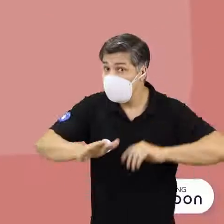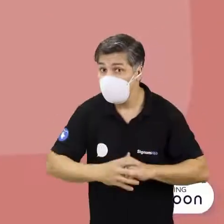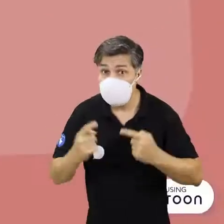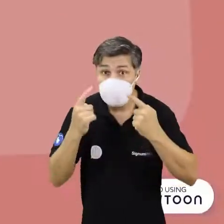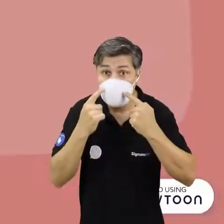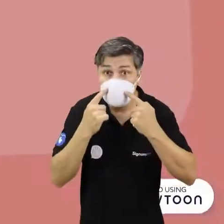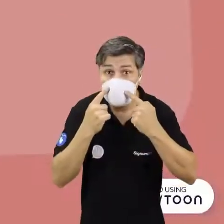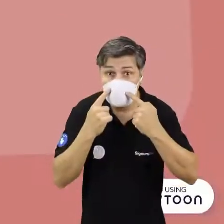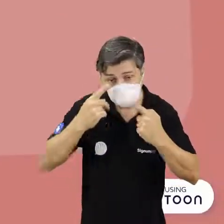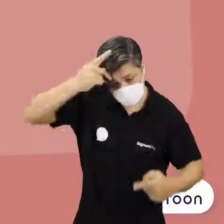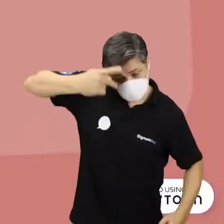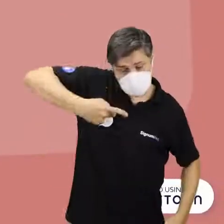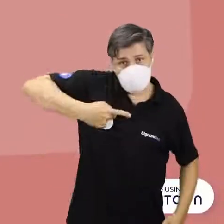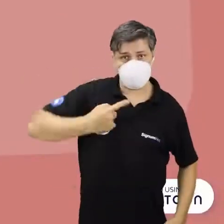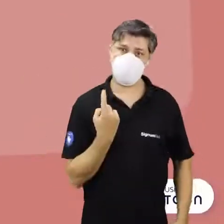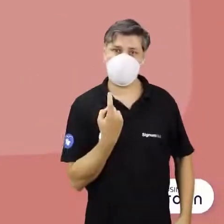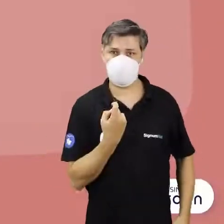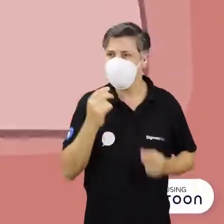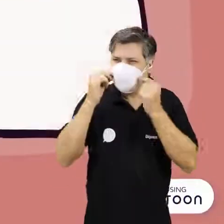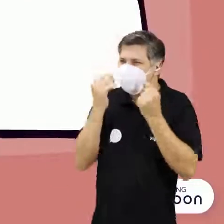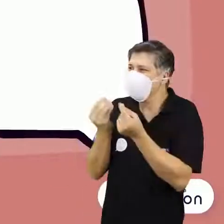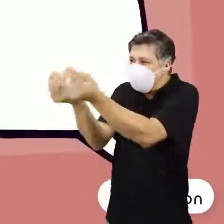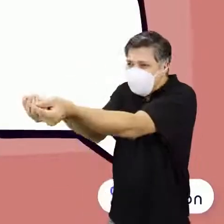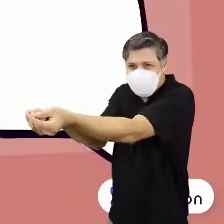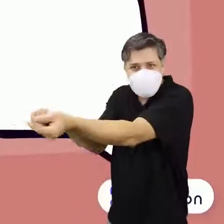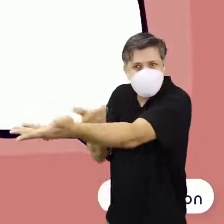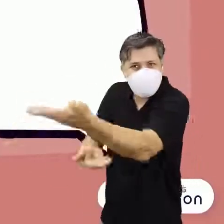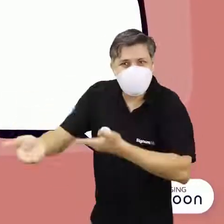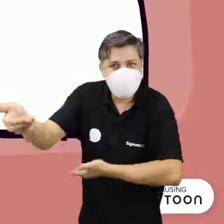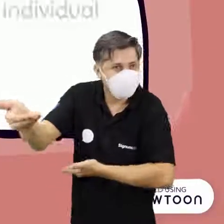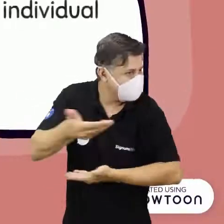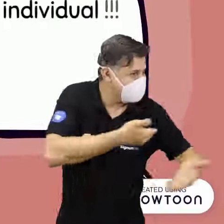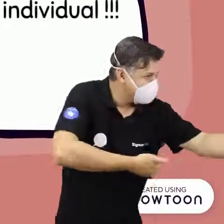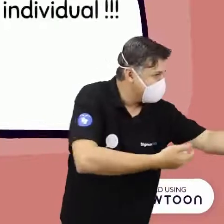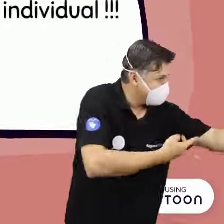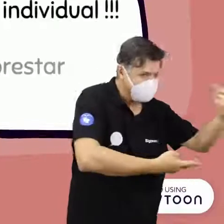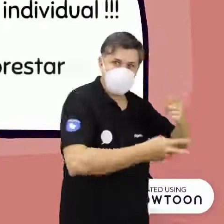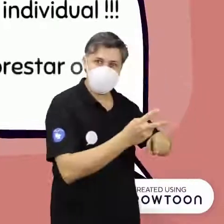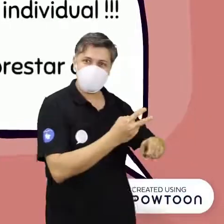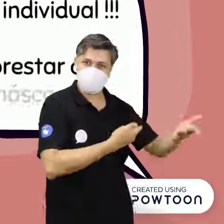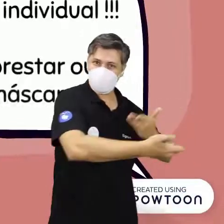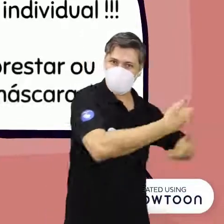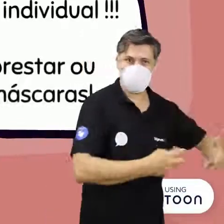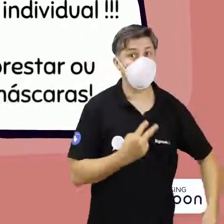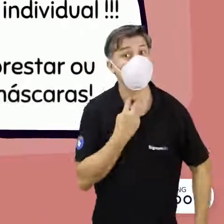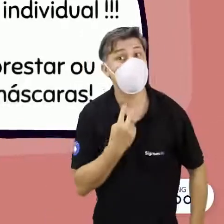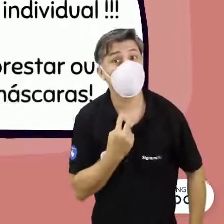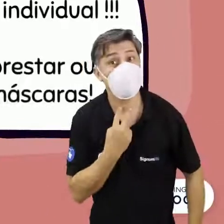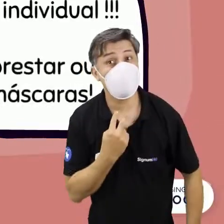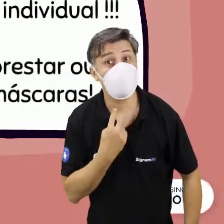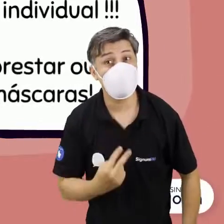Mas atenção! A máscara é de uso individual. Não pode emprestar ou compartilhar as máscaras.